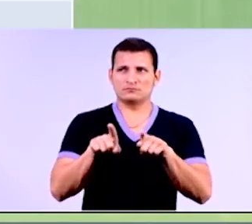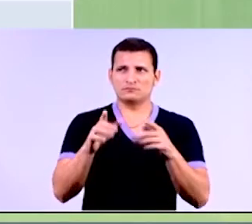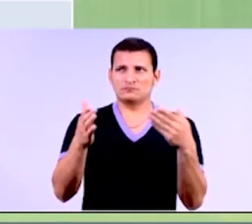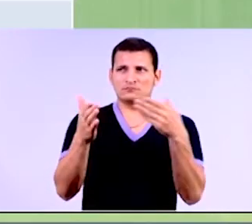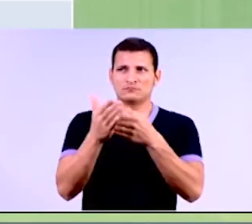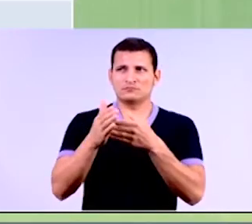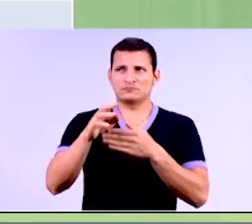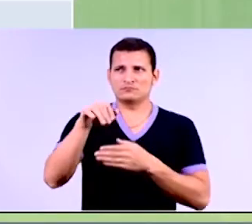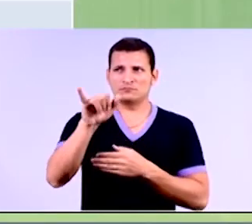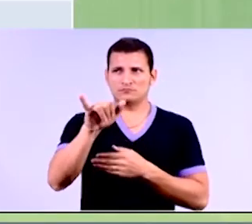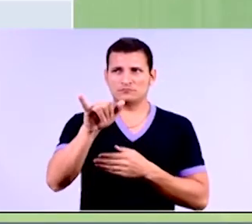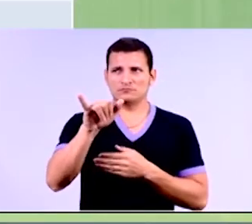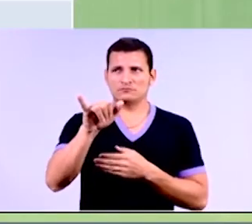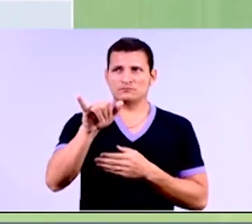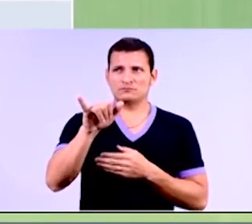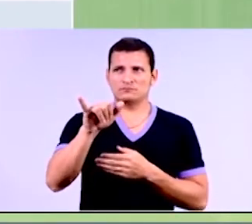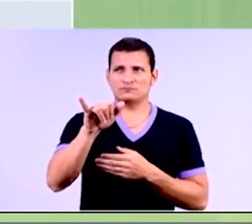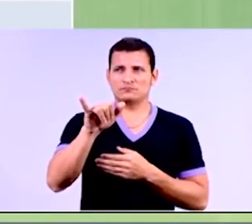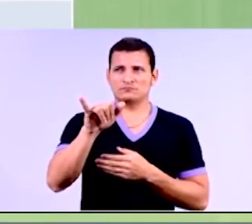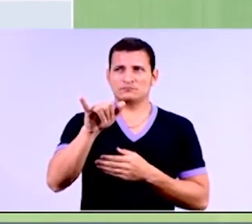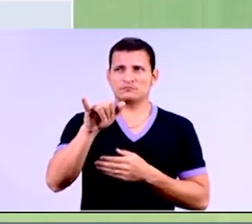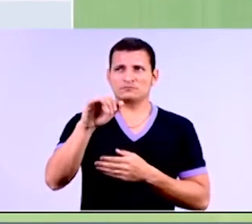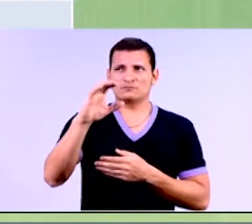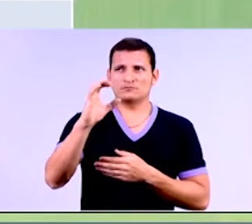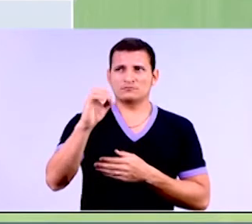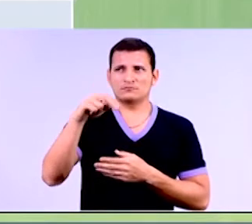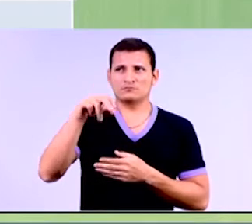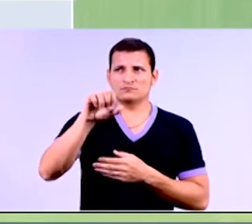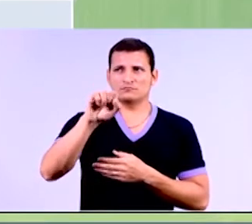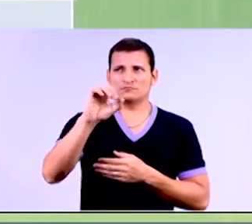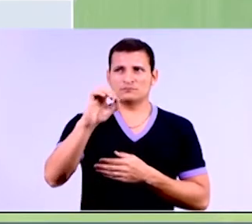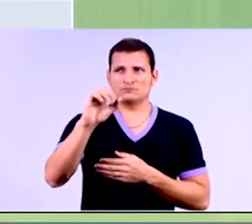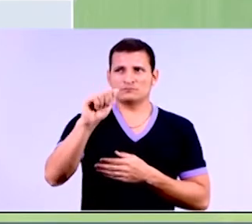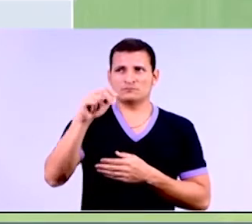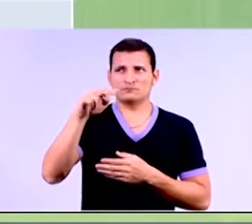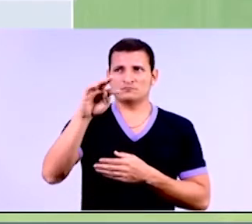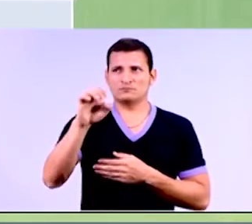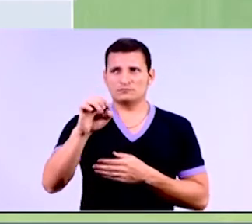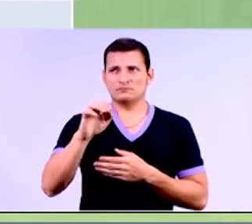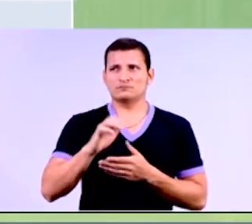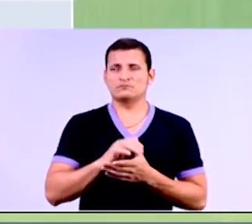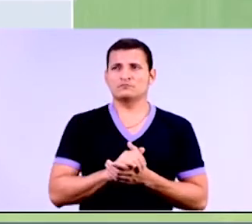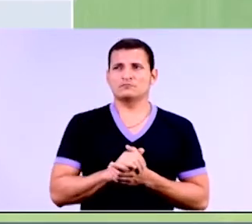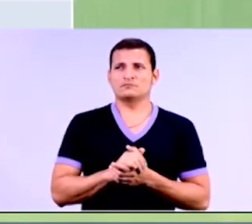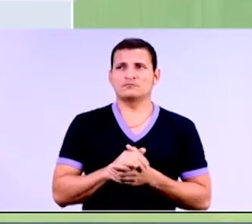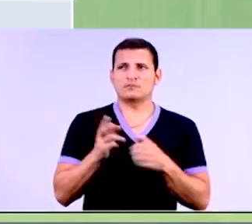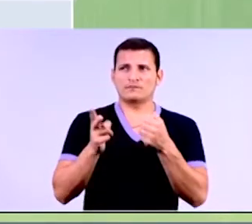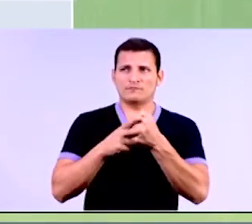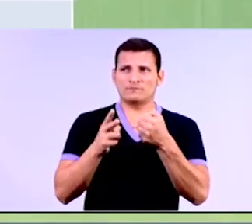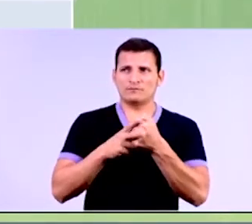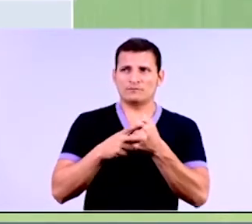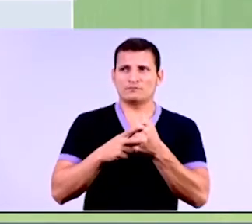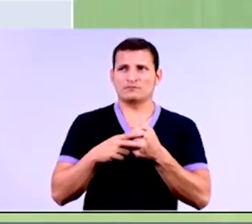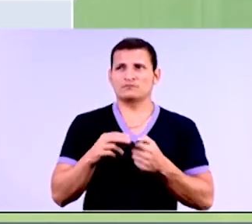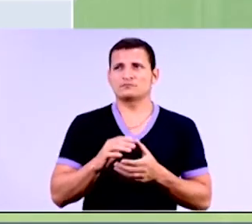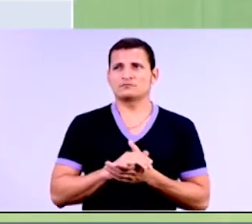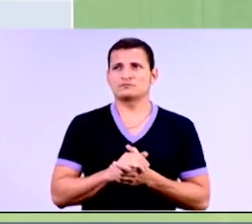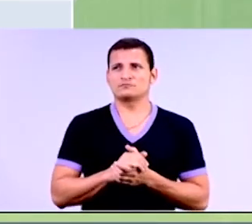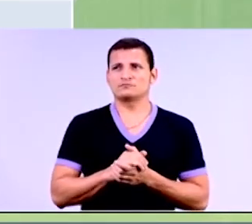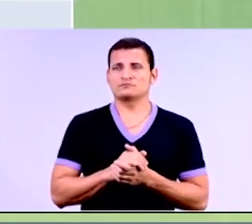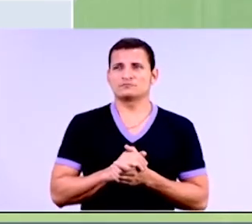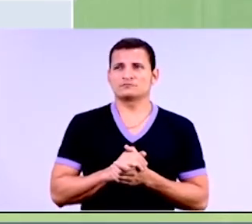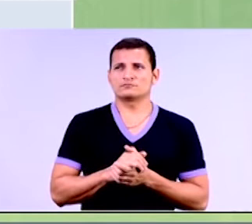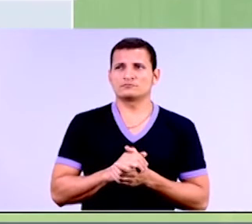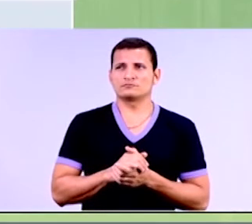Y, precedido de consoante, to fly, o verbo voar. A mesma regra, I fly, you fly.